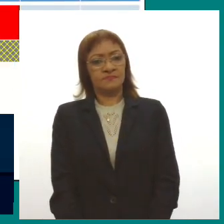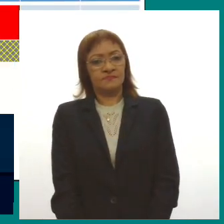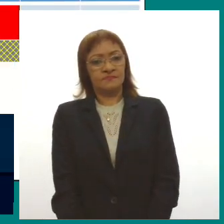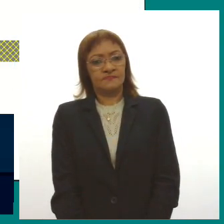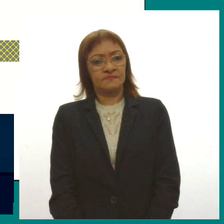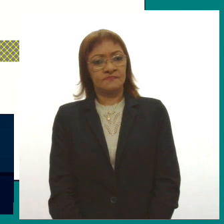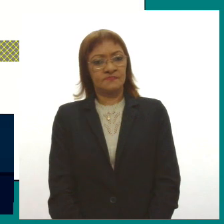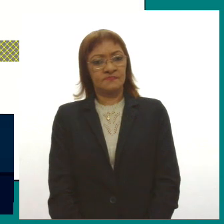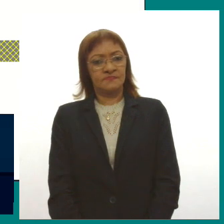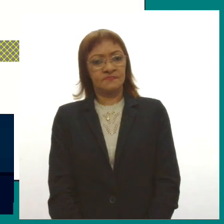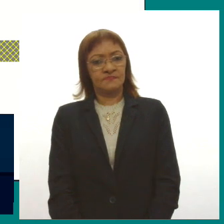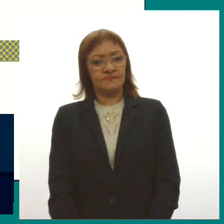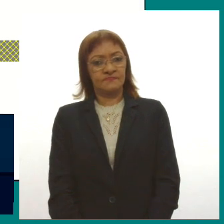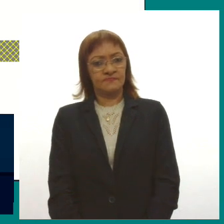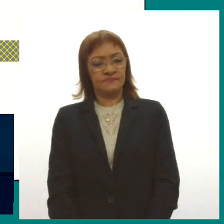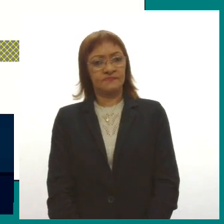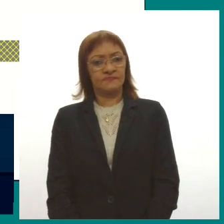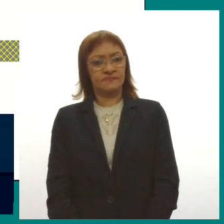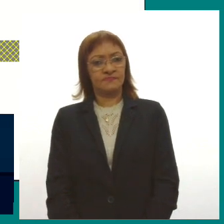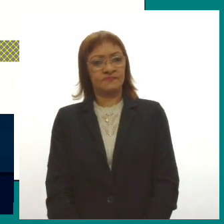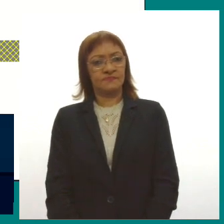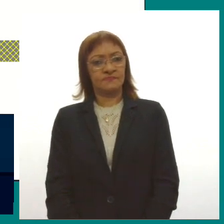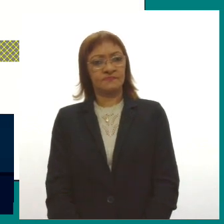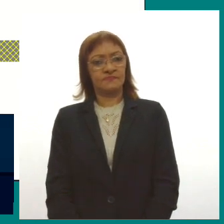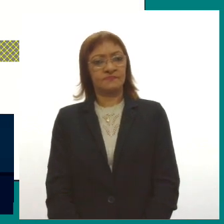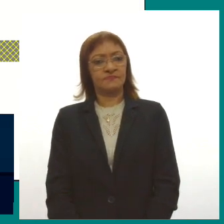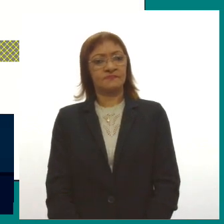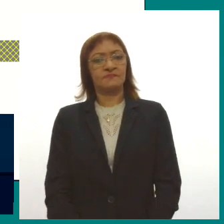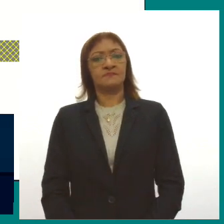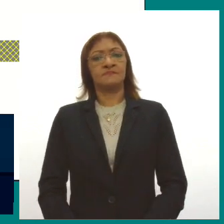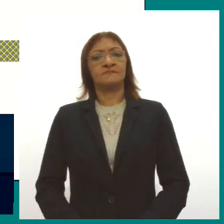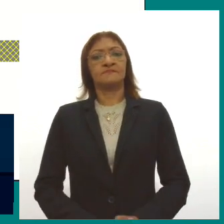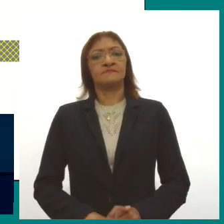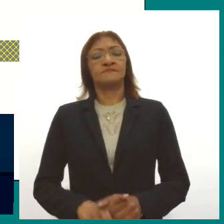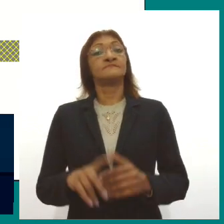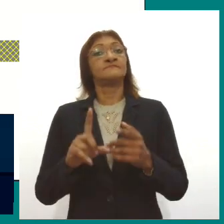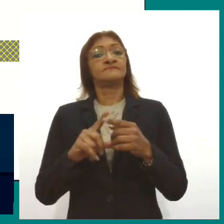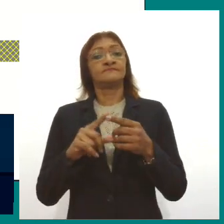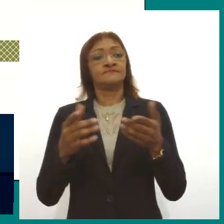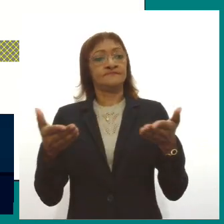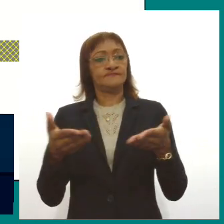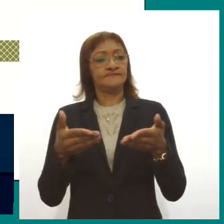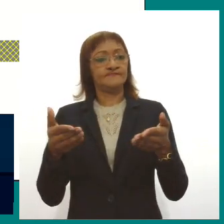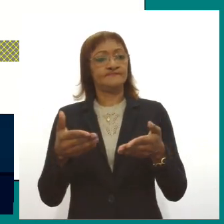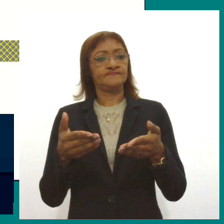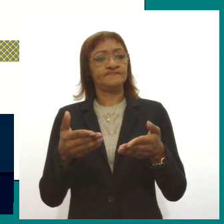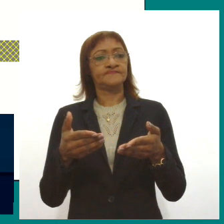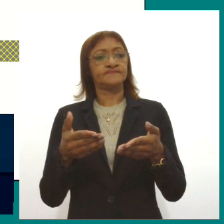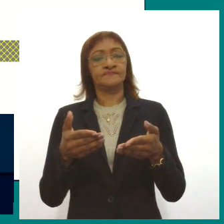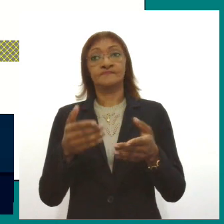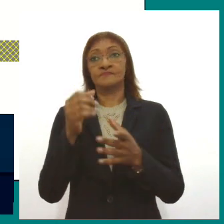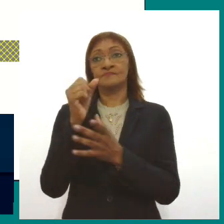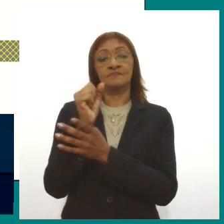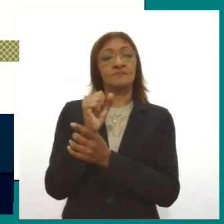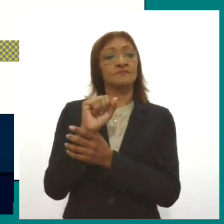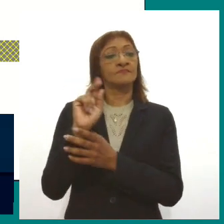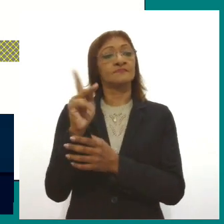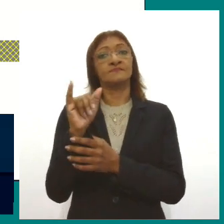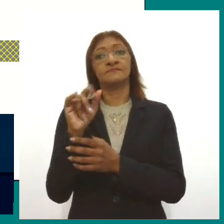Pode passar? Isso é só um detalhe. No tocante à segurança hídrica, a gente tem investido